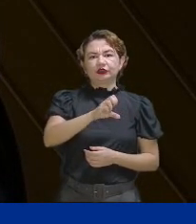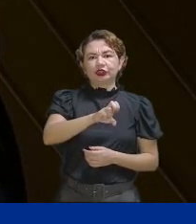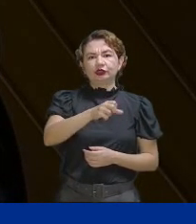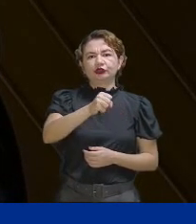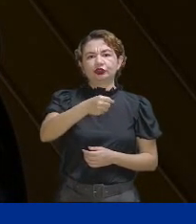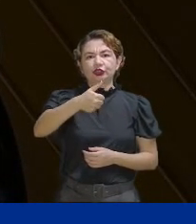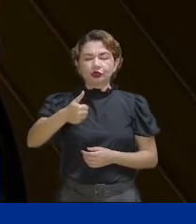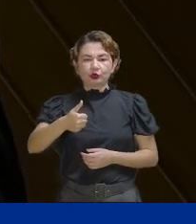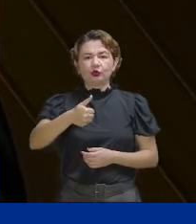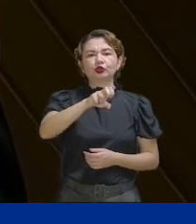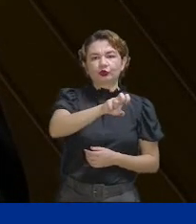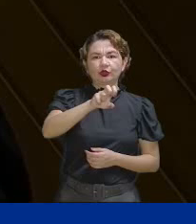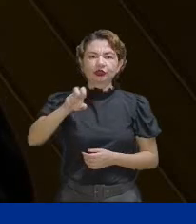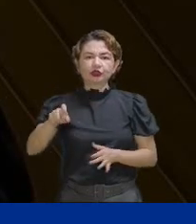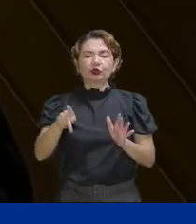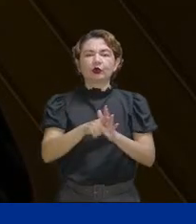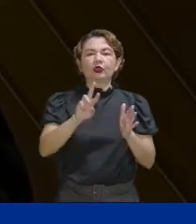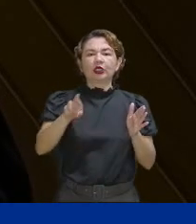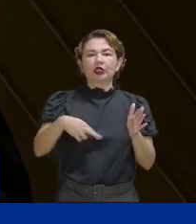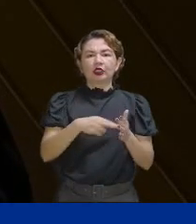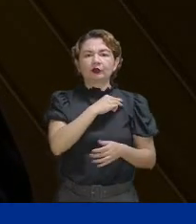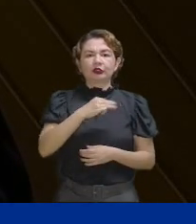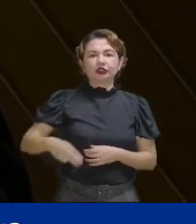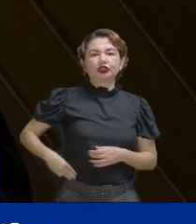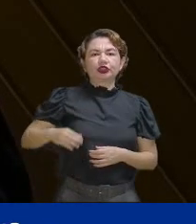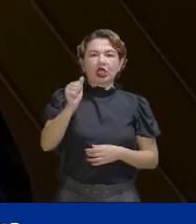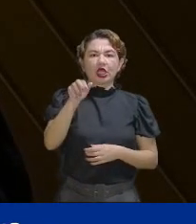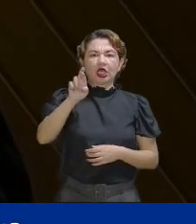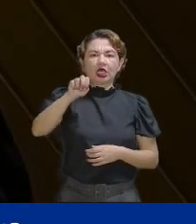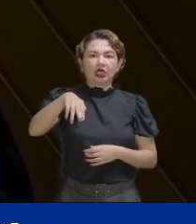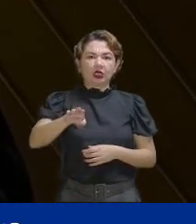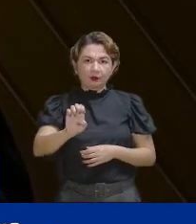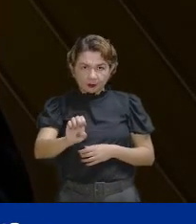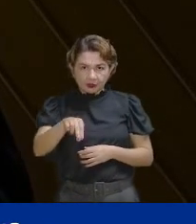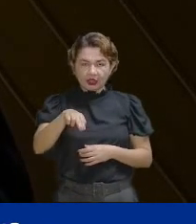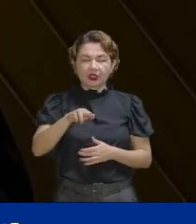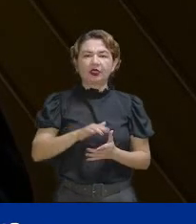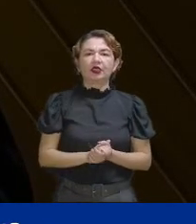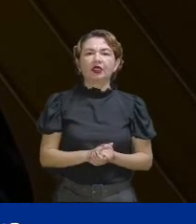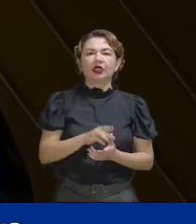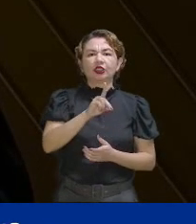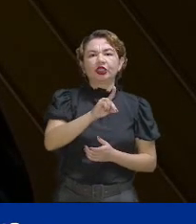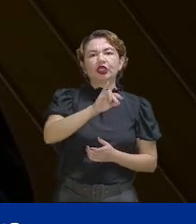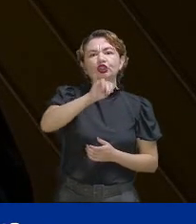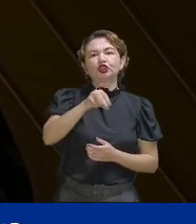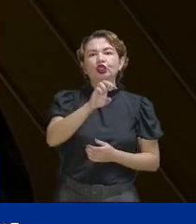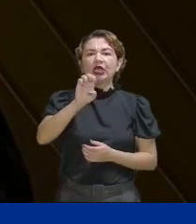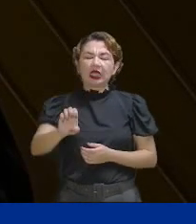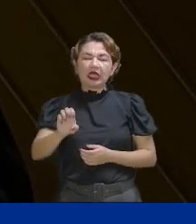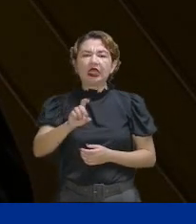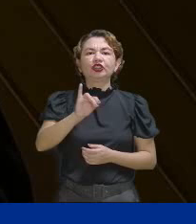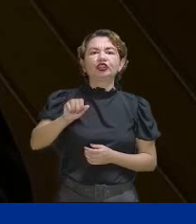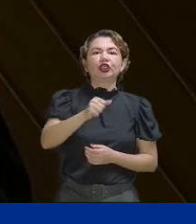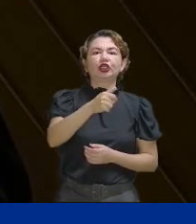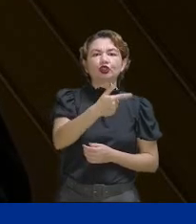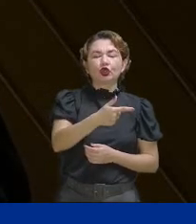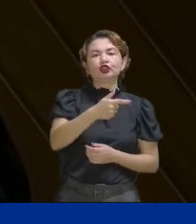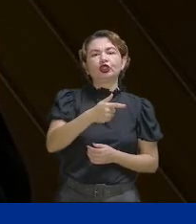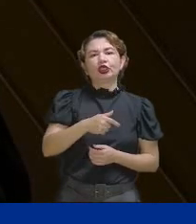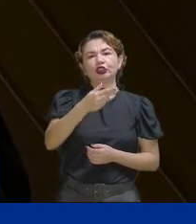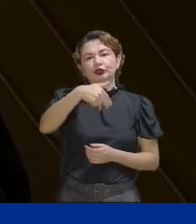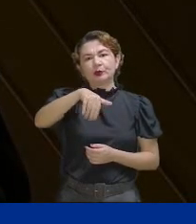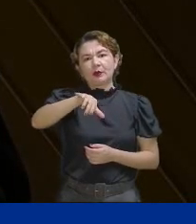0600-581, dígito 55, da relatoria da ministra Carmen Lúcia, publicado no Diário da Justiça Eletrônica de